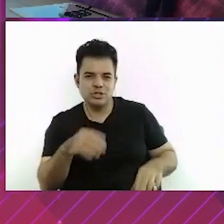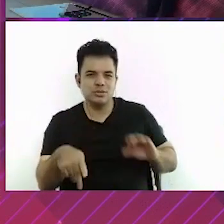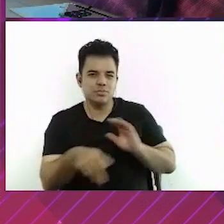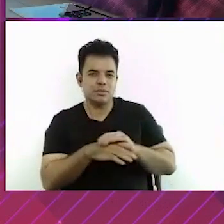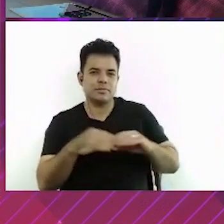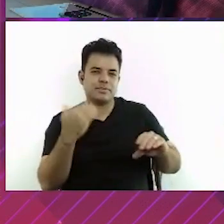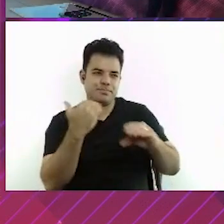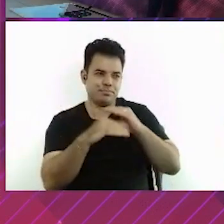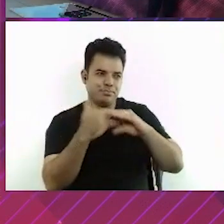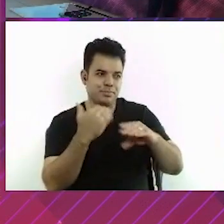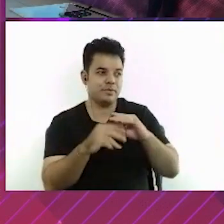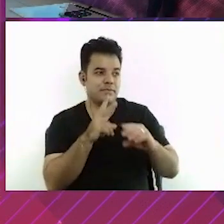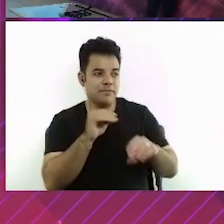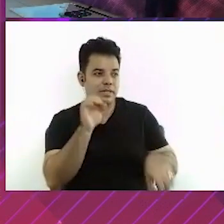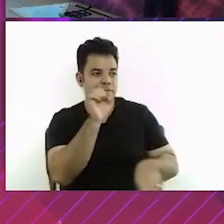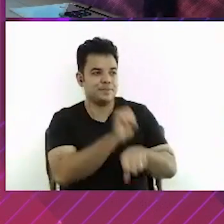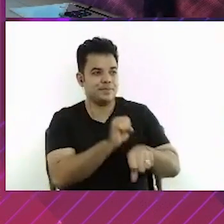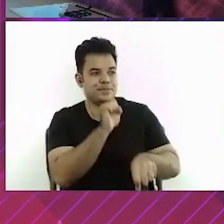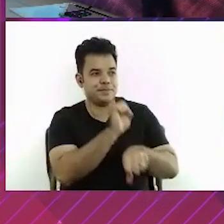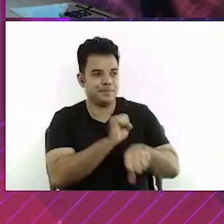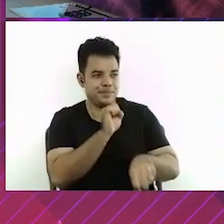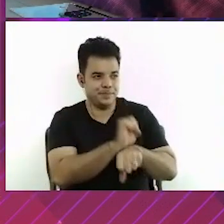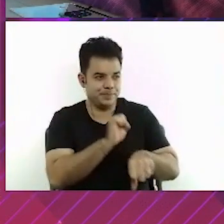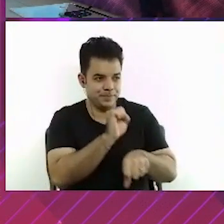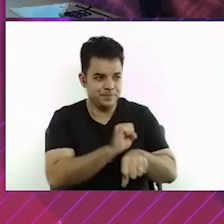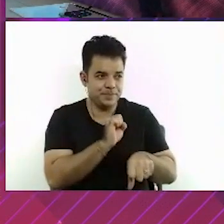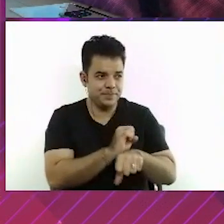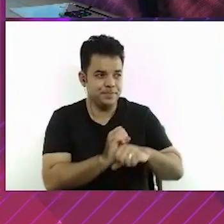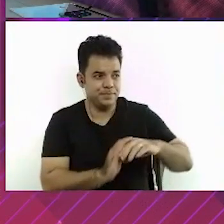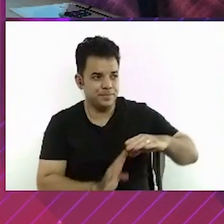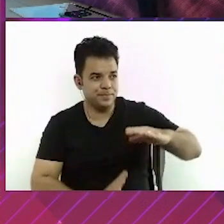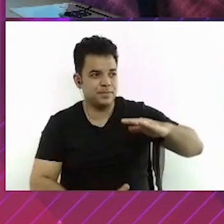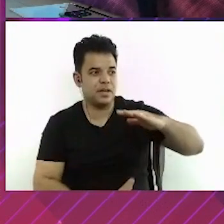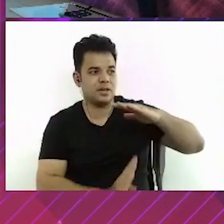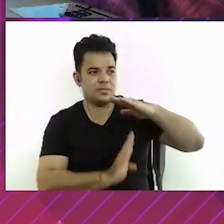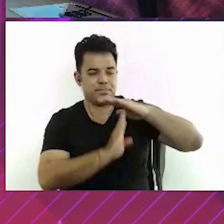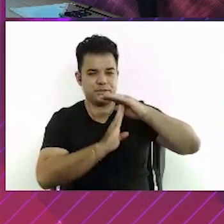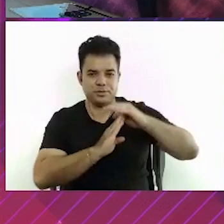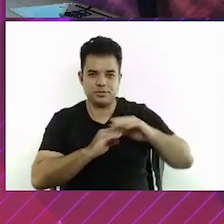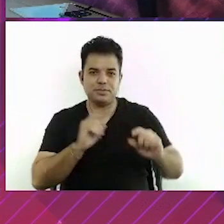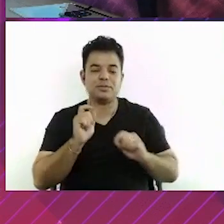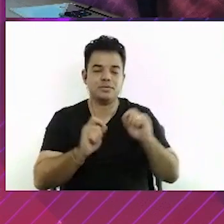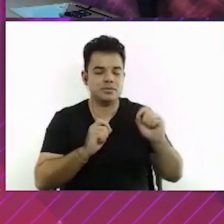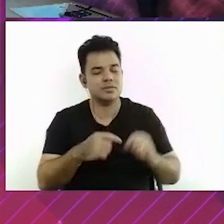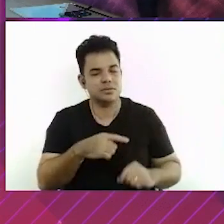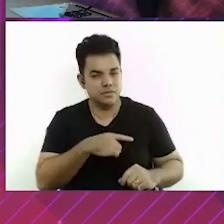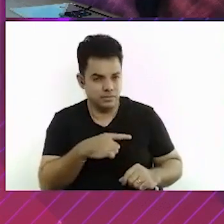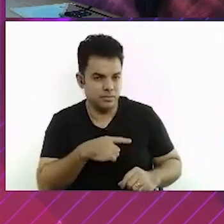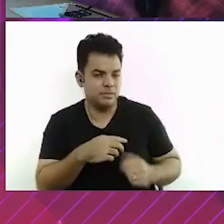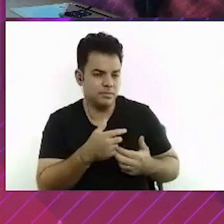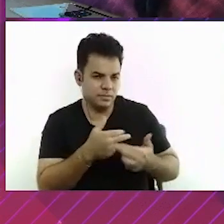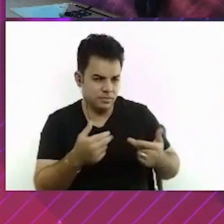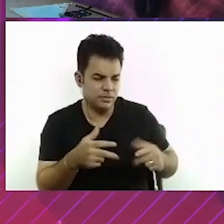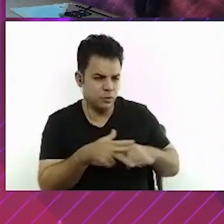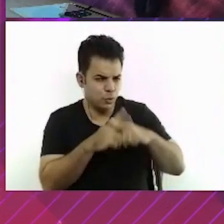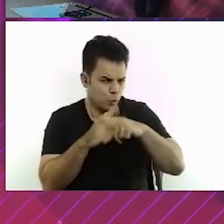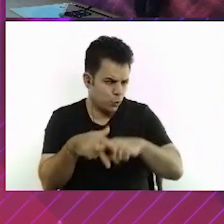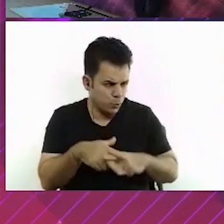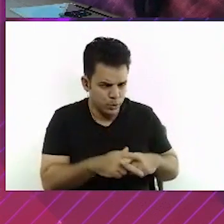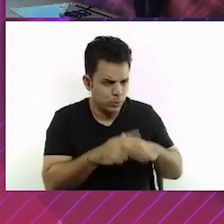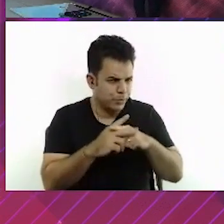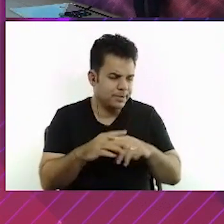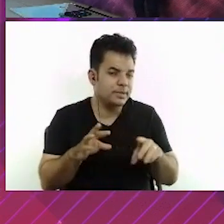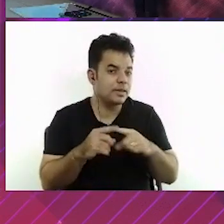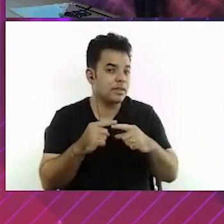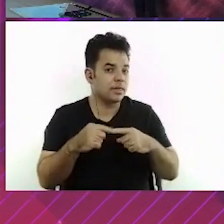aguardar uma confirmação por um certo período de tempo. Por padrão é 30 minutos. Isso é configurável. Se depois desse tempo, se